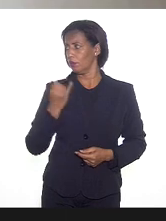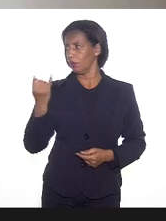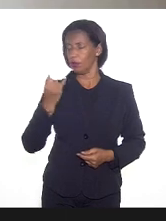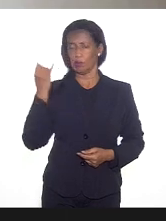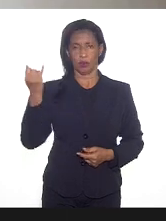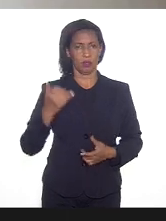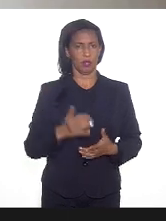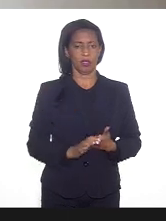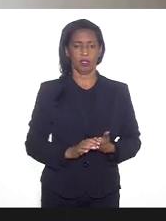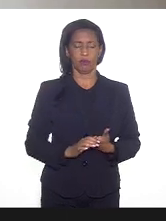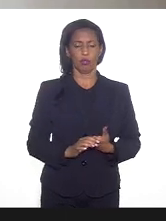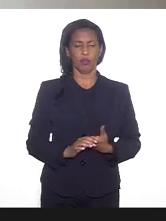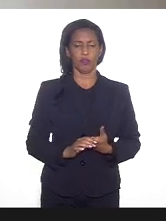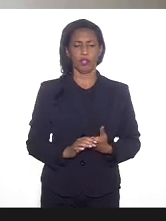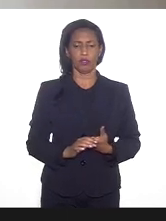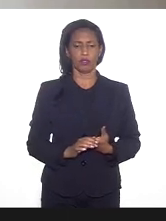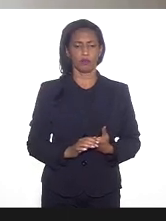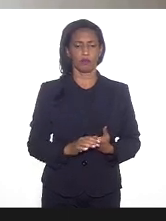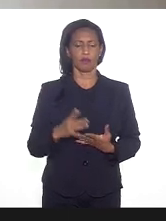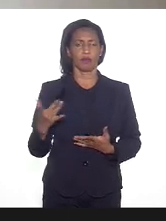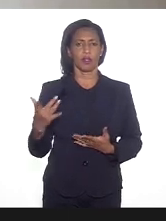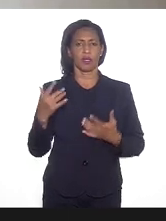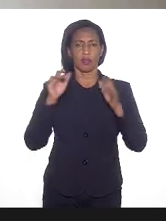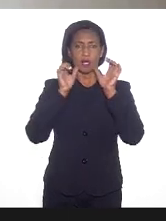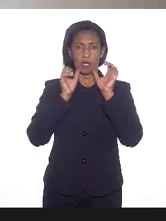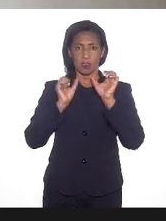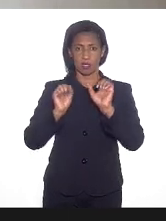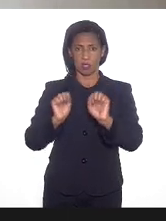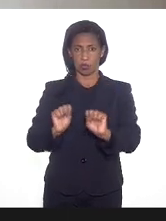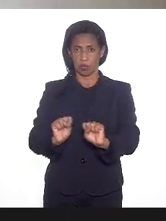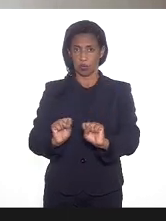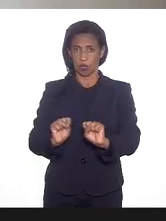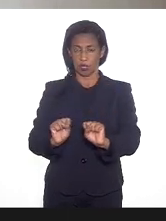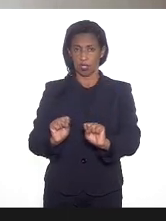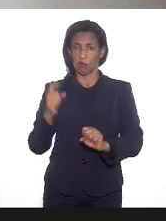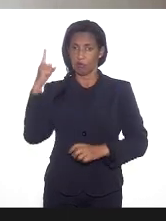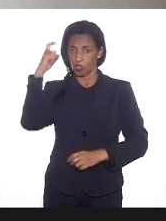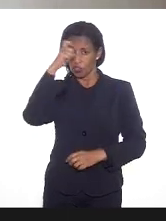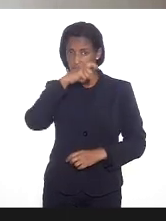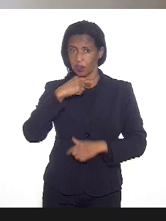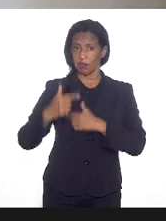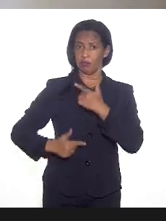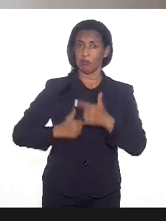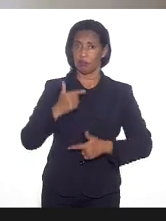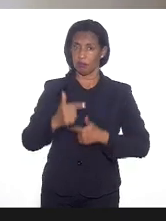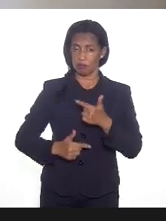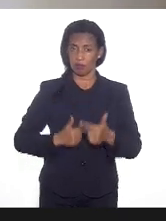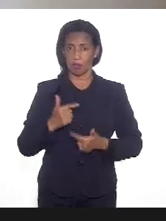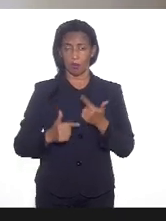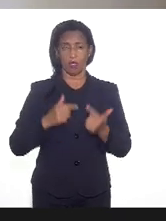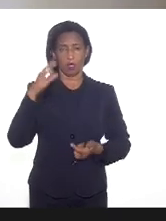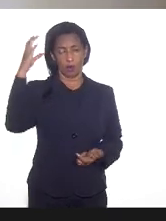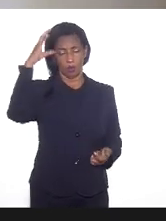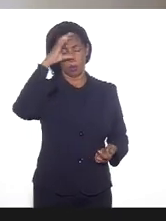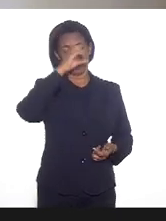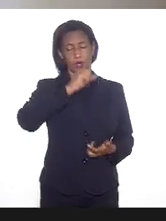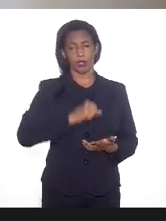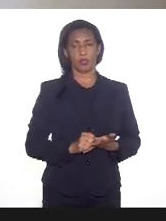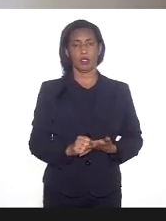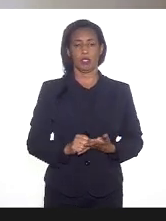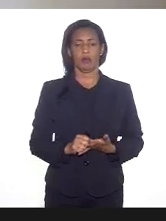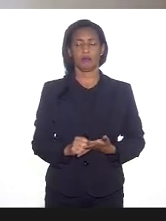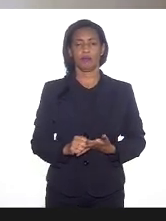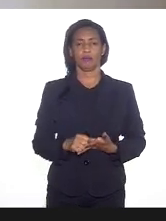estudos. Sem, né, essa assessoria, nós não conseguiríamos também ter avançado tanto na compreensão de questões